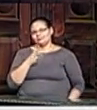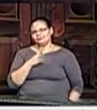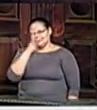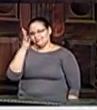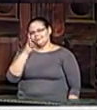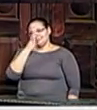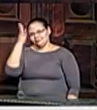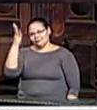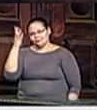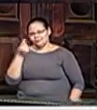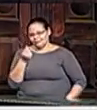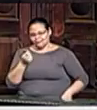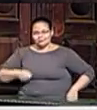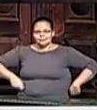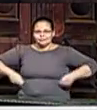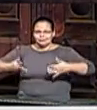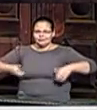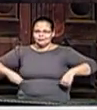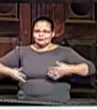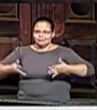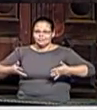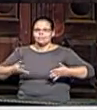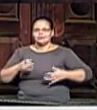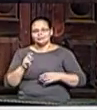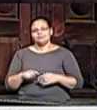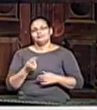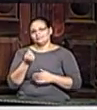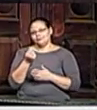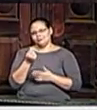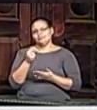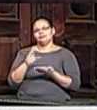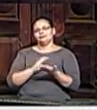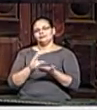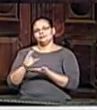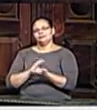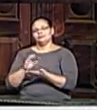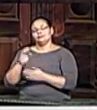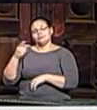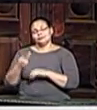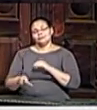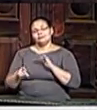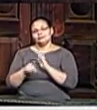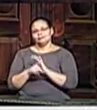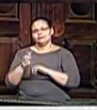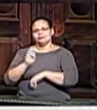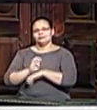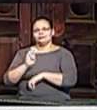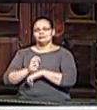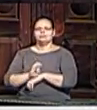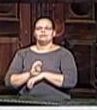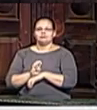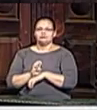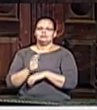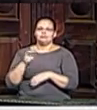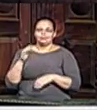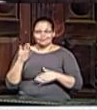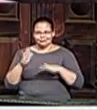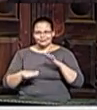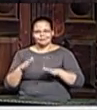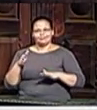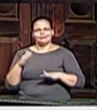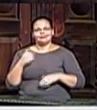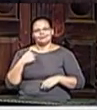a forma como o governo estadual tem tentado falar para as pessoas que